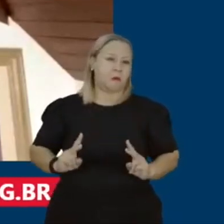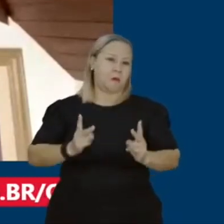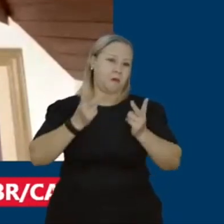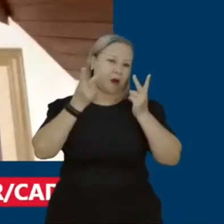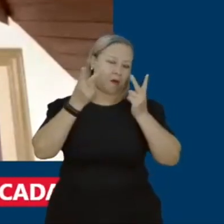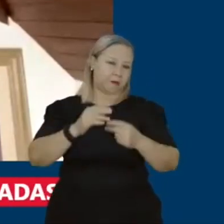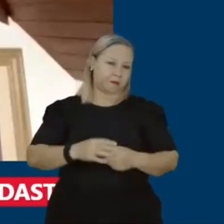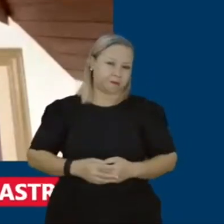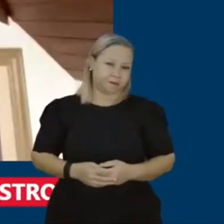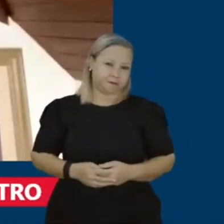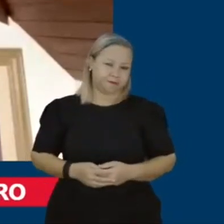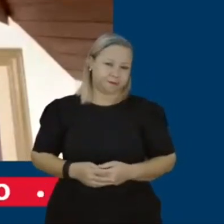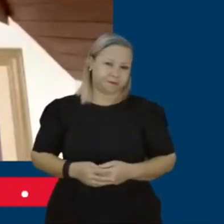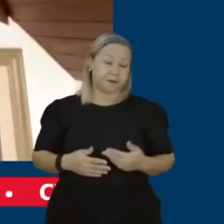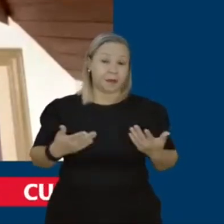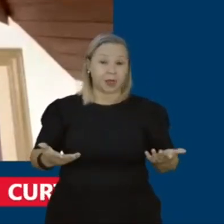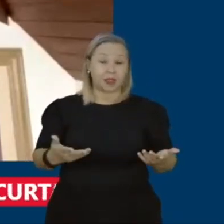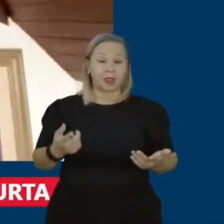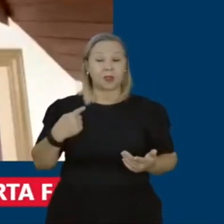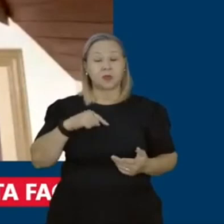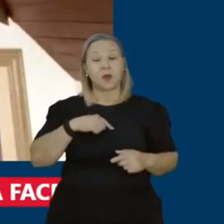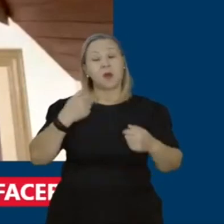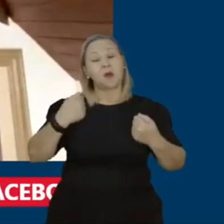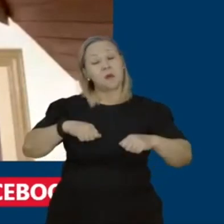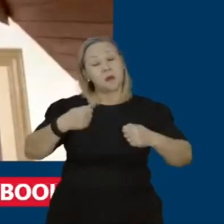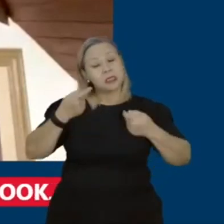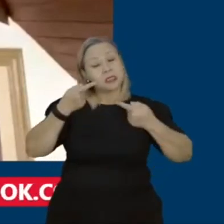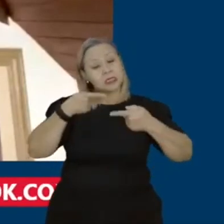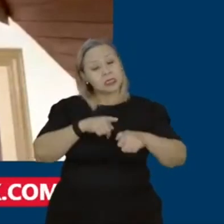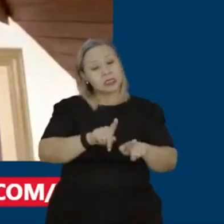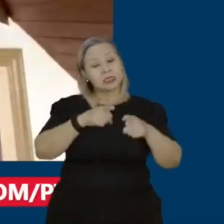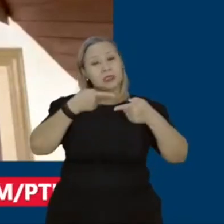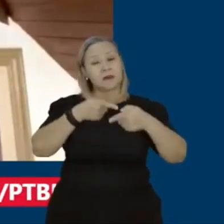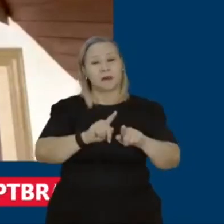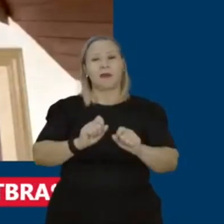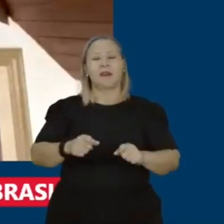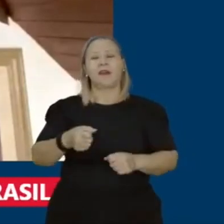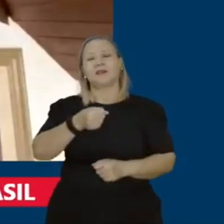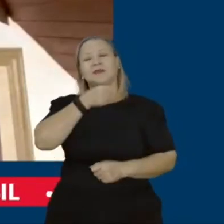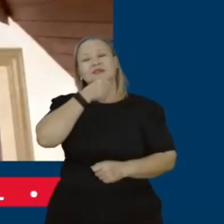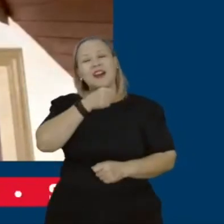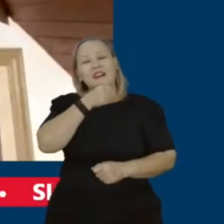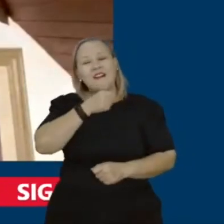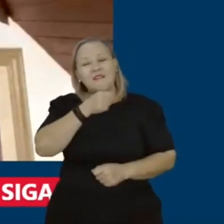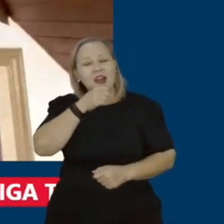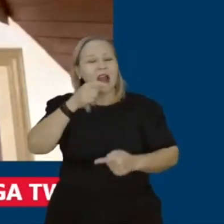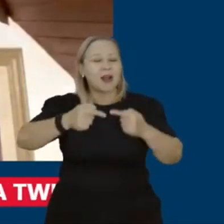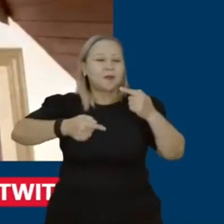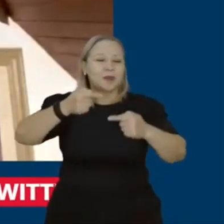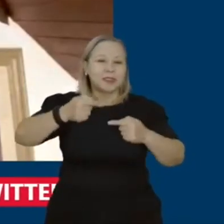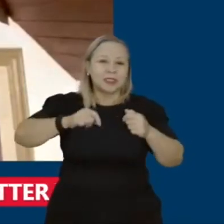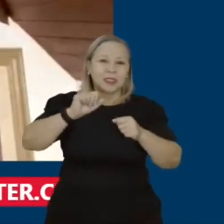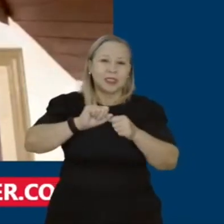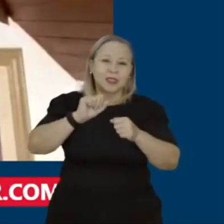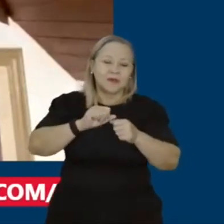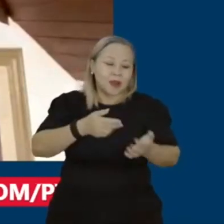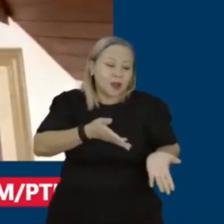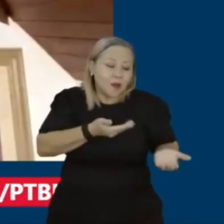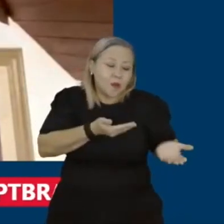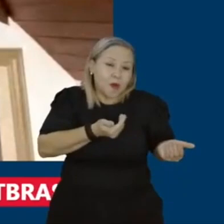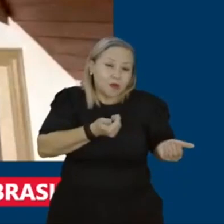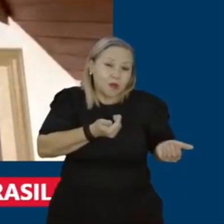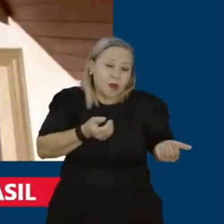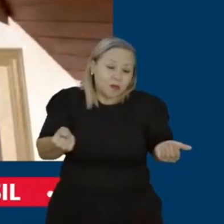eleitorais. E é isso que a gente tem que combater. Esta é a velha política, feita pela meninada nova,